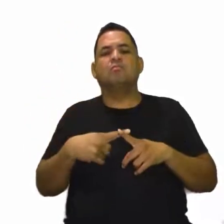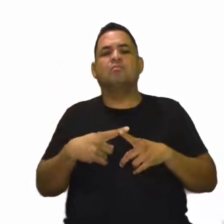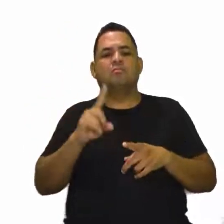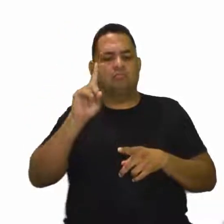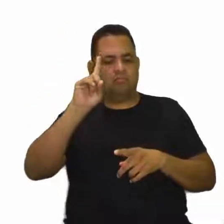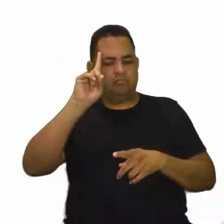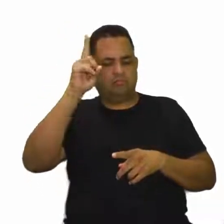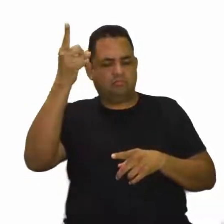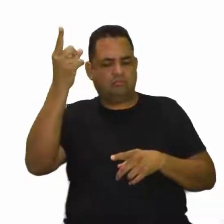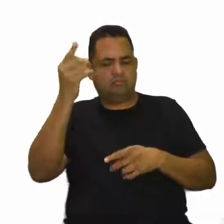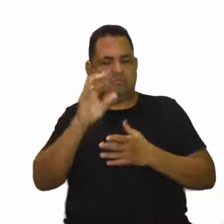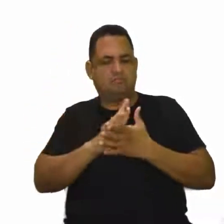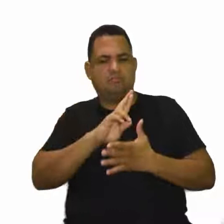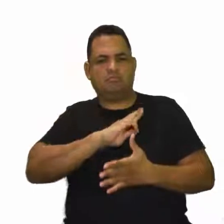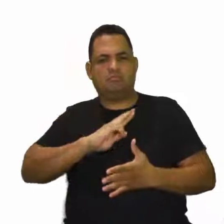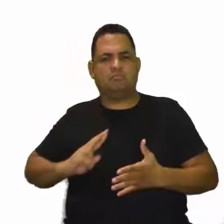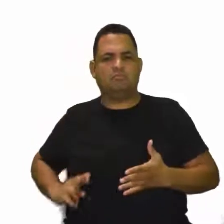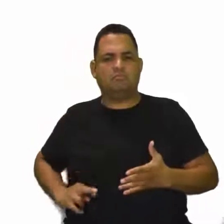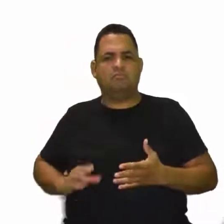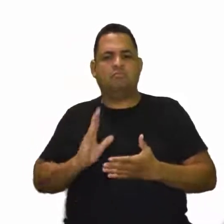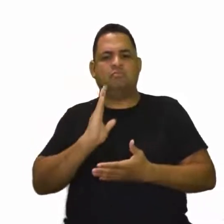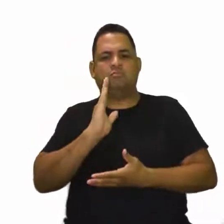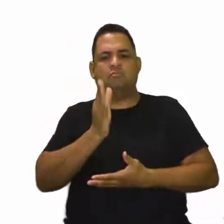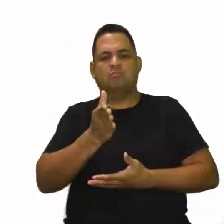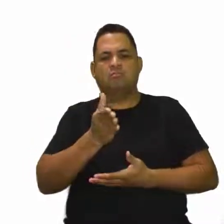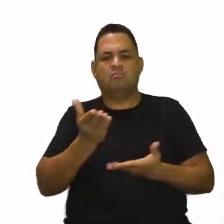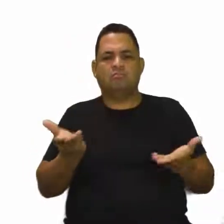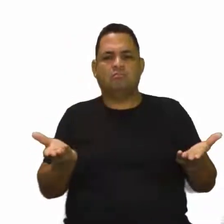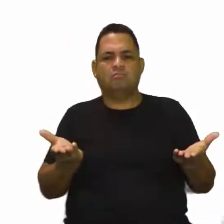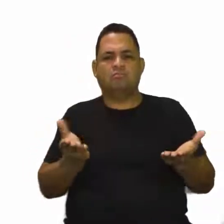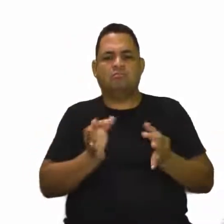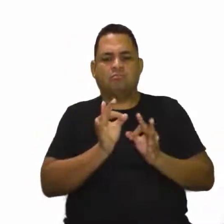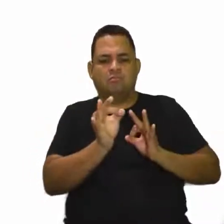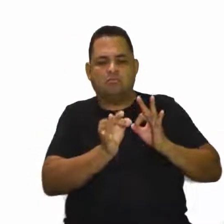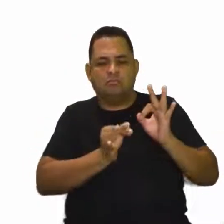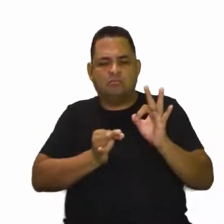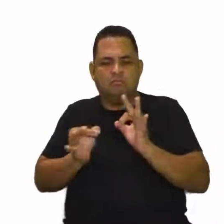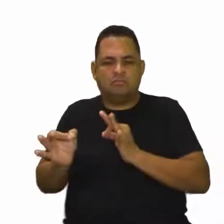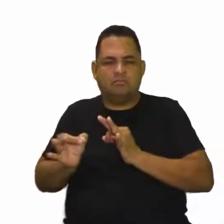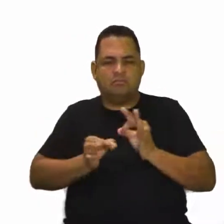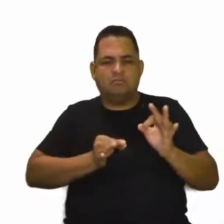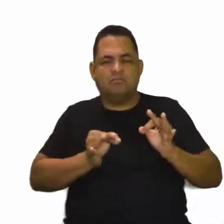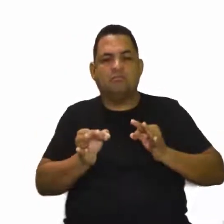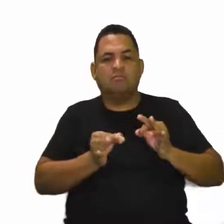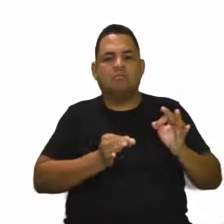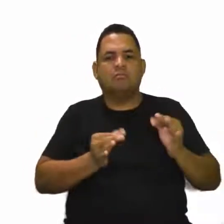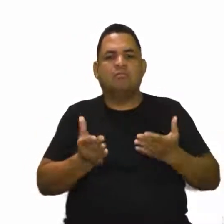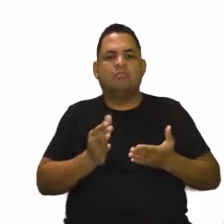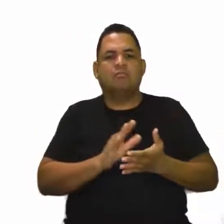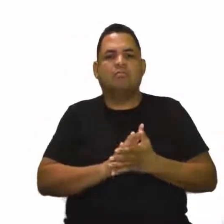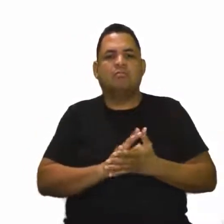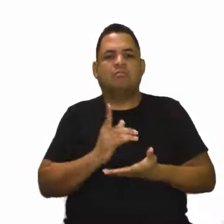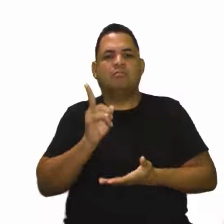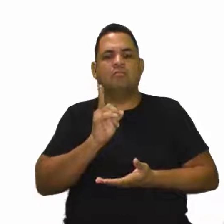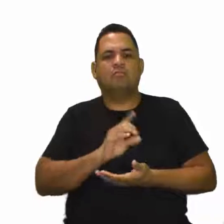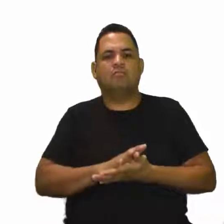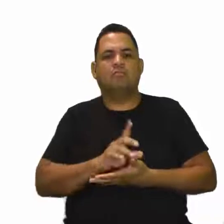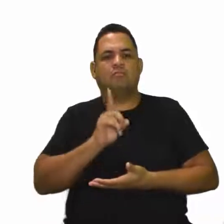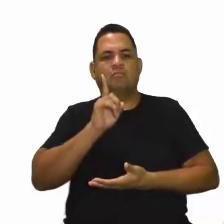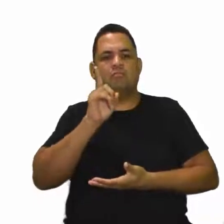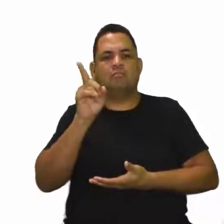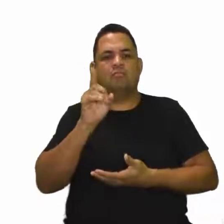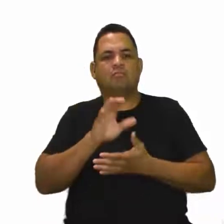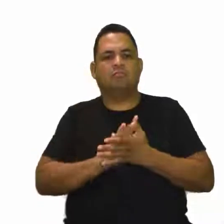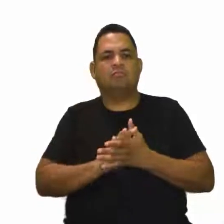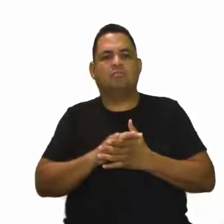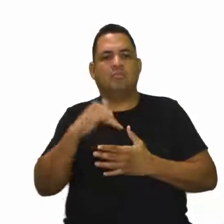ideia republicana, ela já estava sendo arquitetada ali na